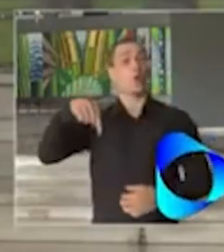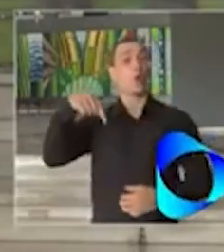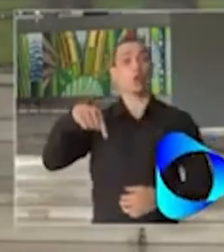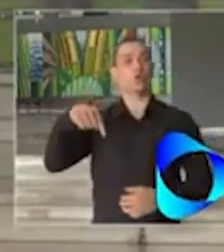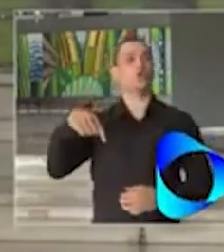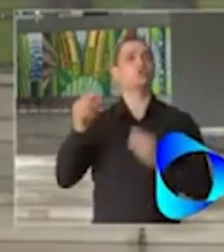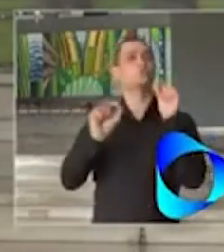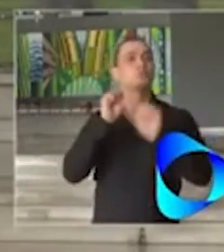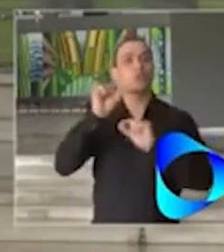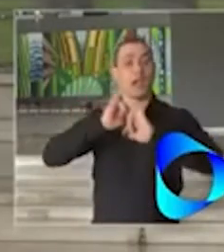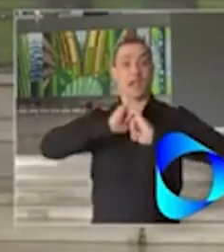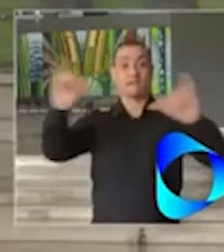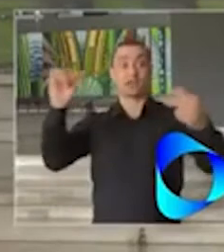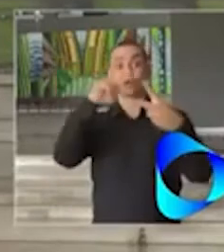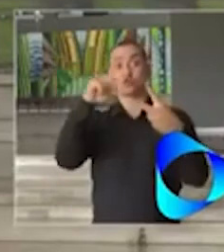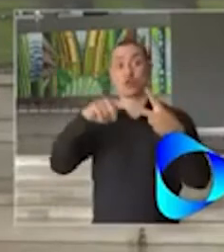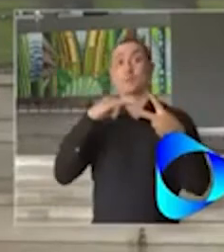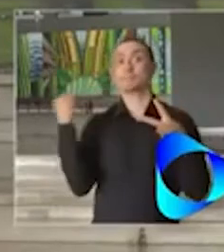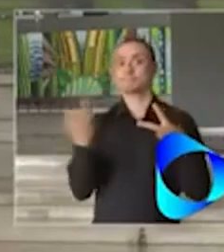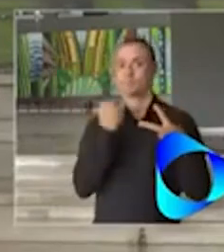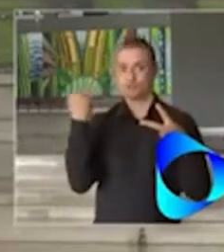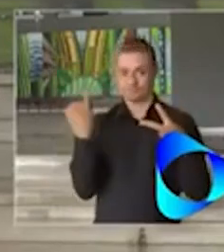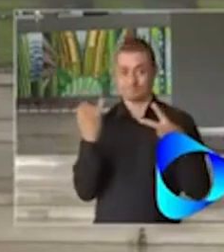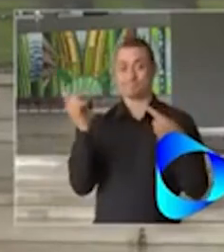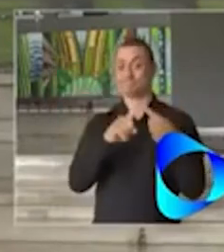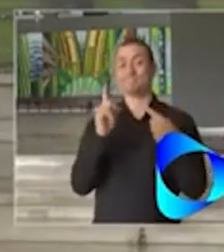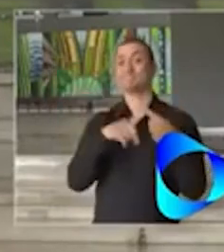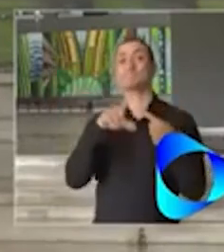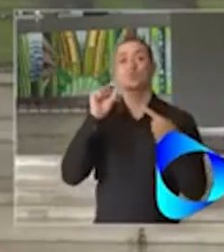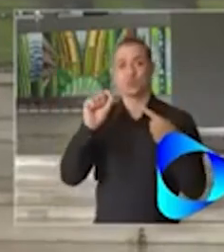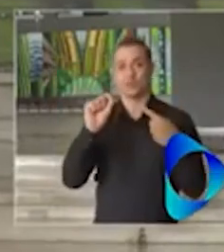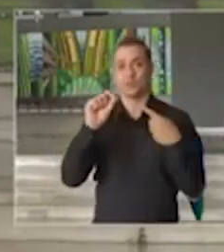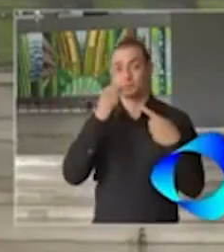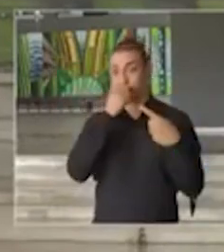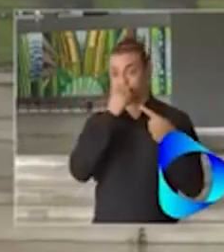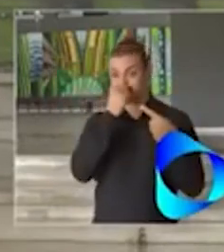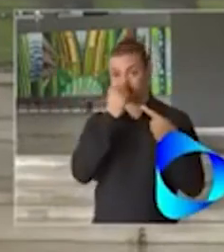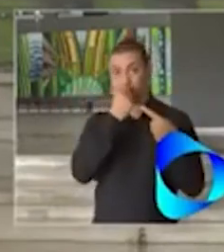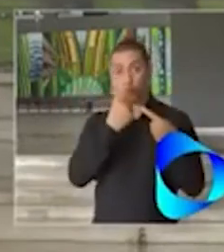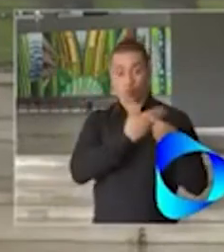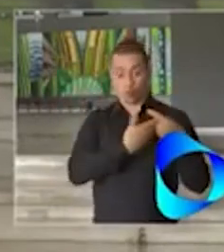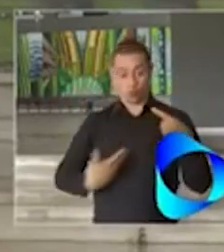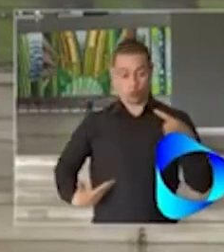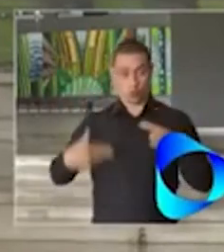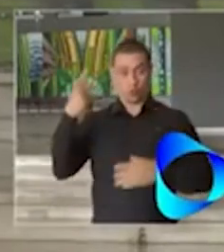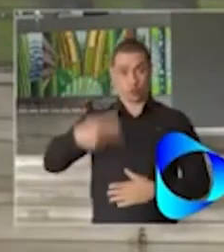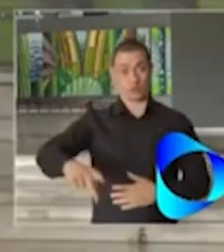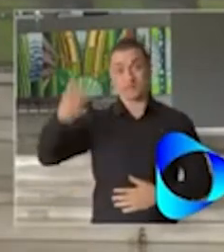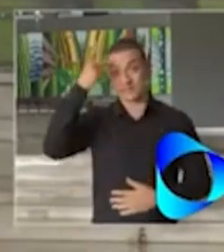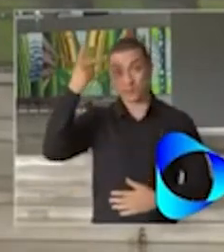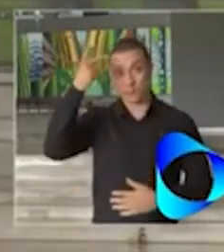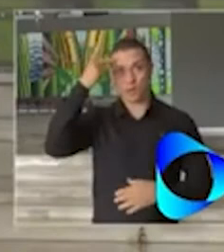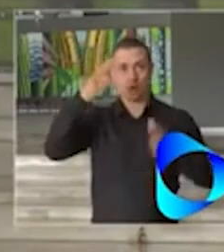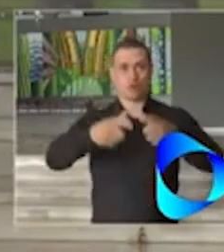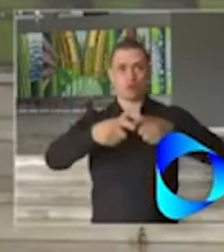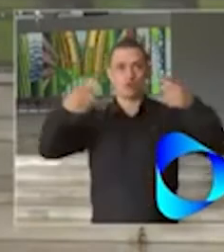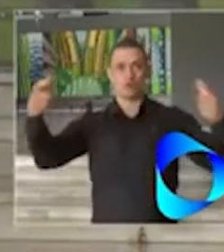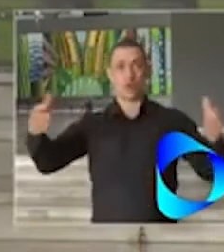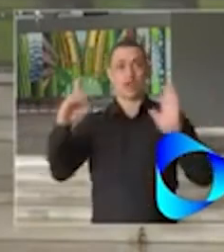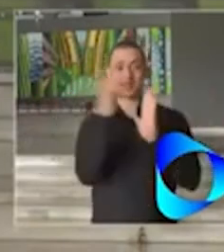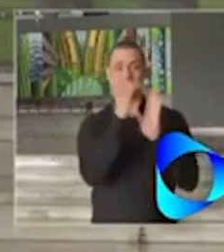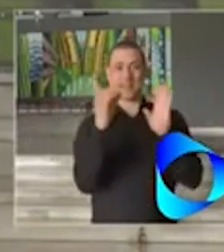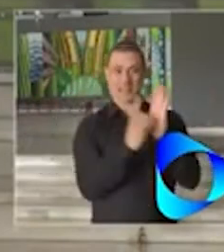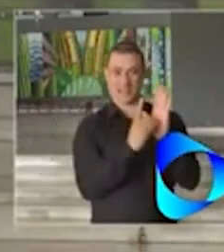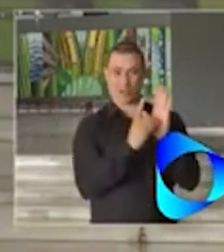temos 2 anúncios importantes, né? O primeiro deles é que o governo de São Paulo amplia, através de um